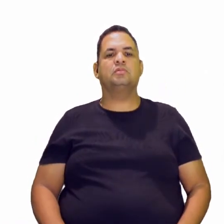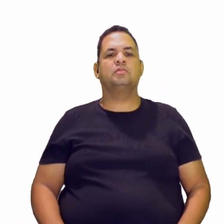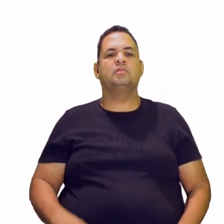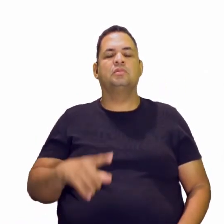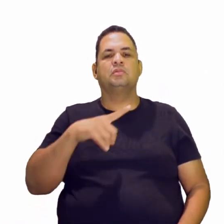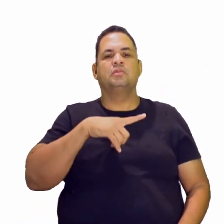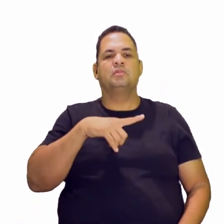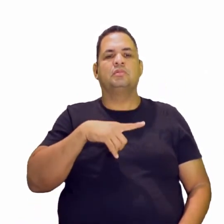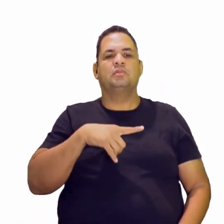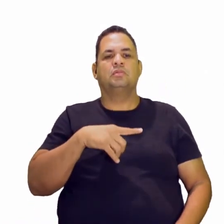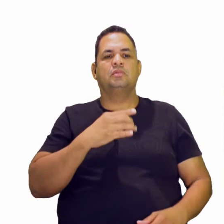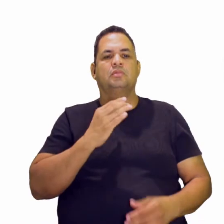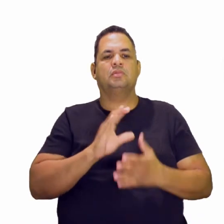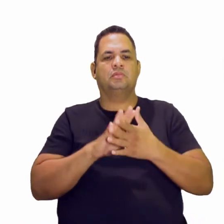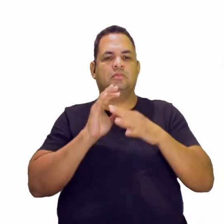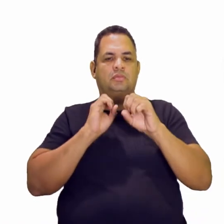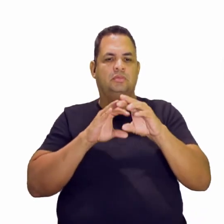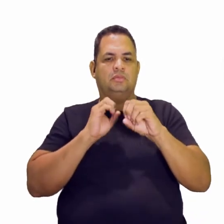como objetivo